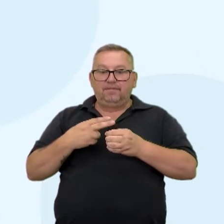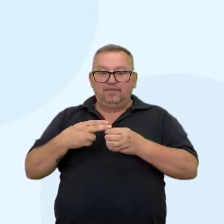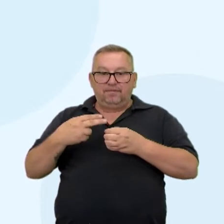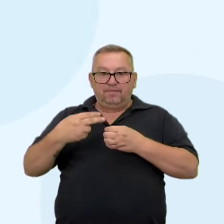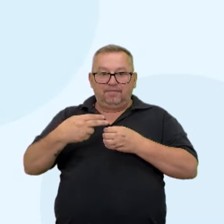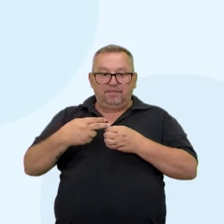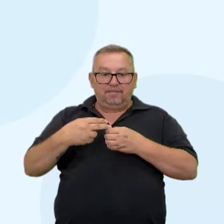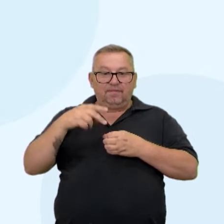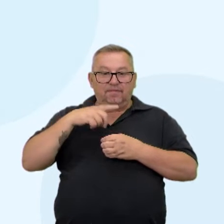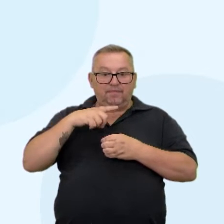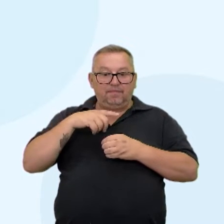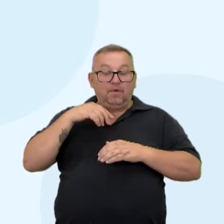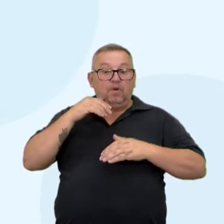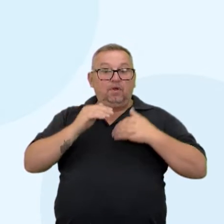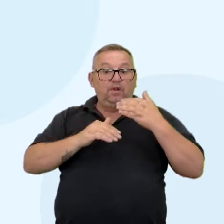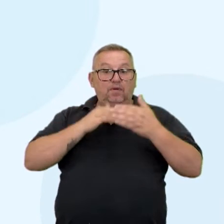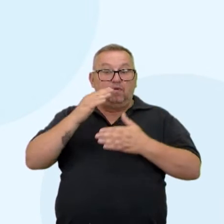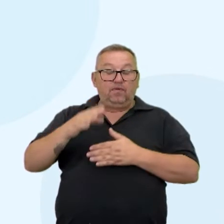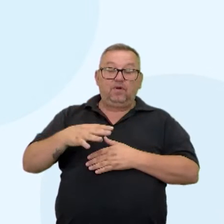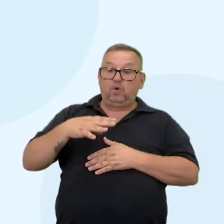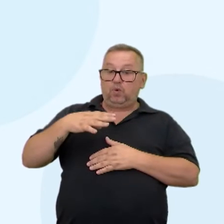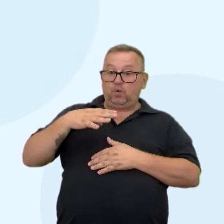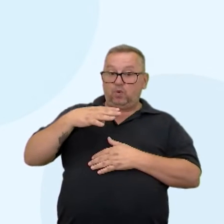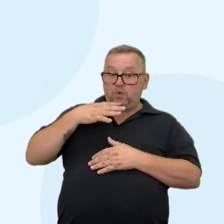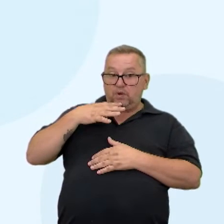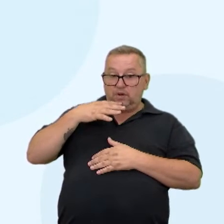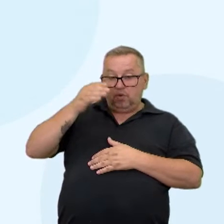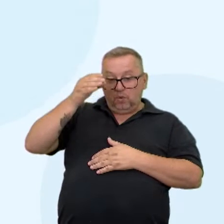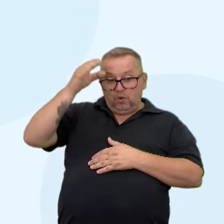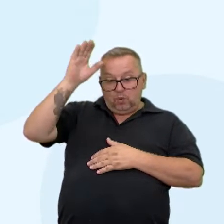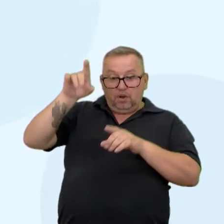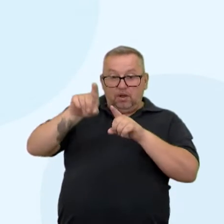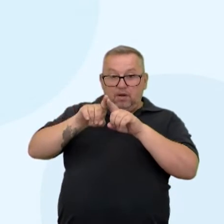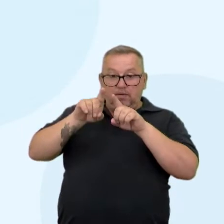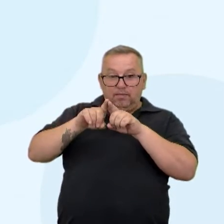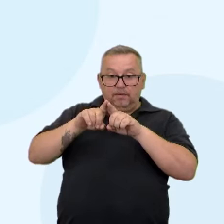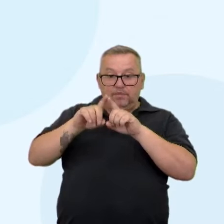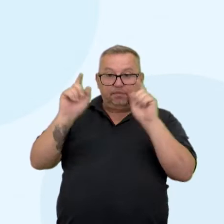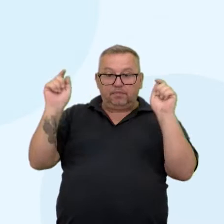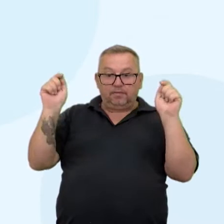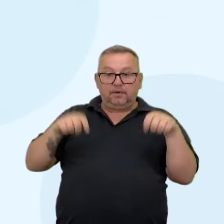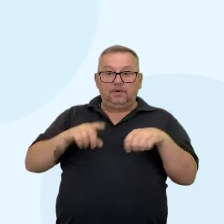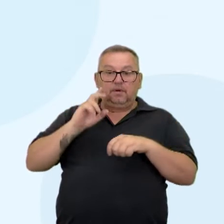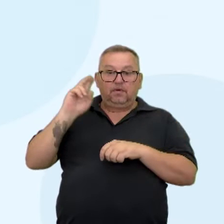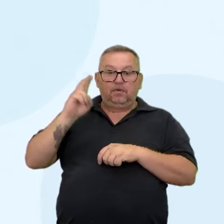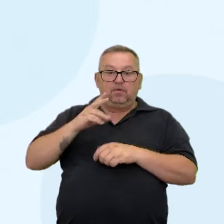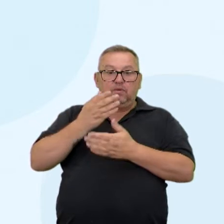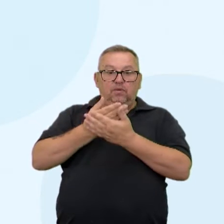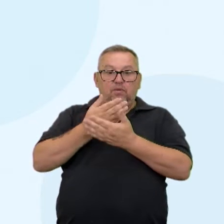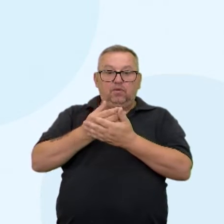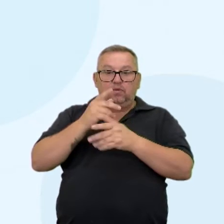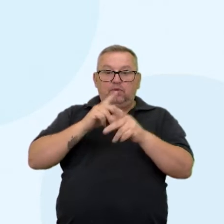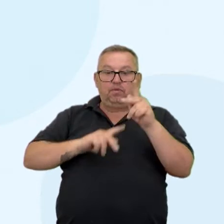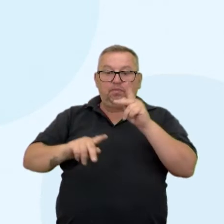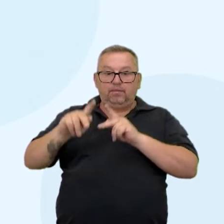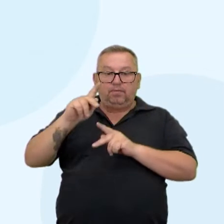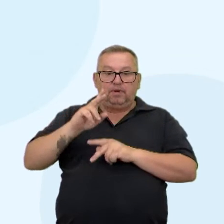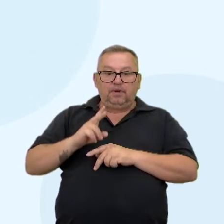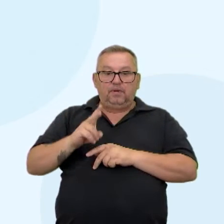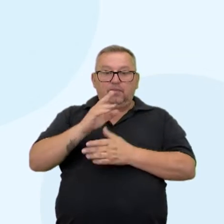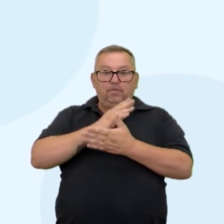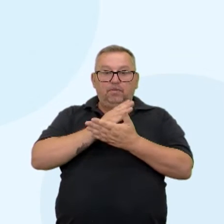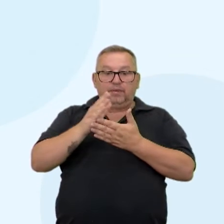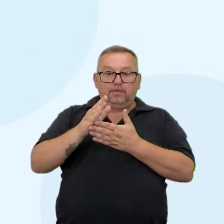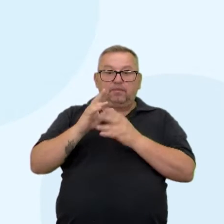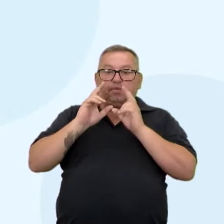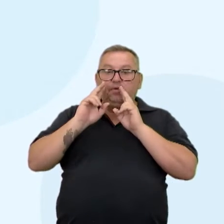desenvolver conhecimento e sua divulgação na área de estudos de população, sempre a partir de